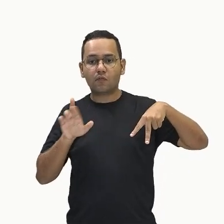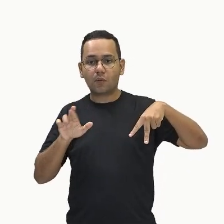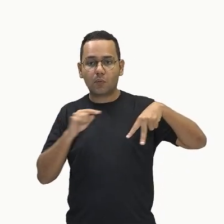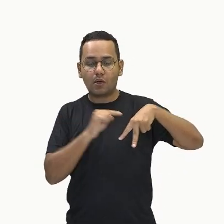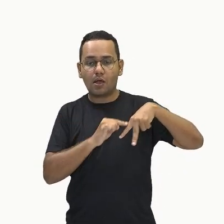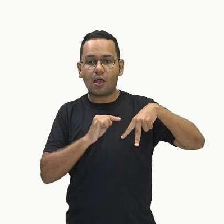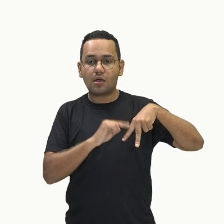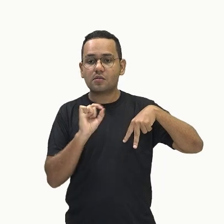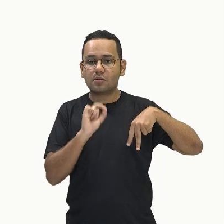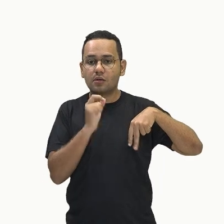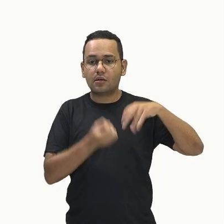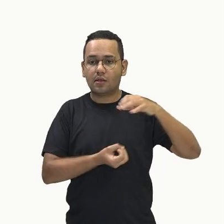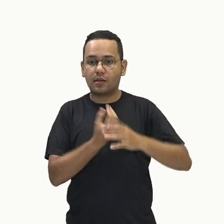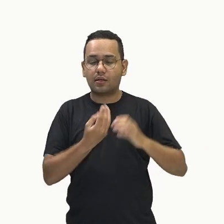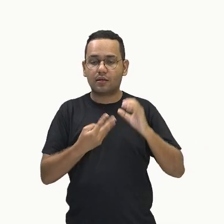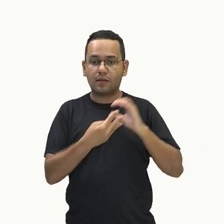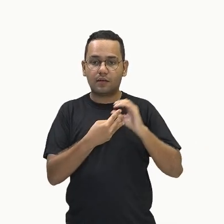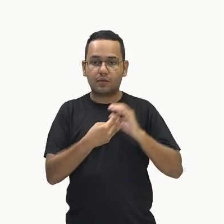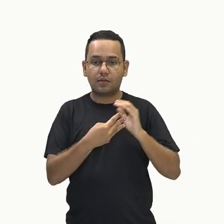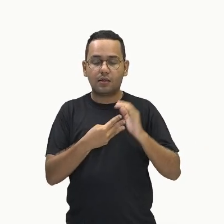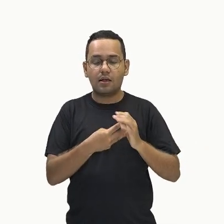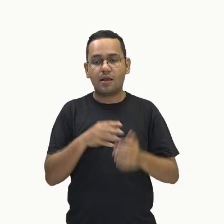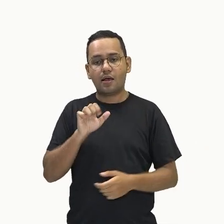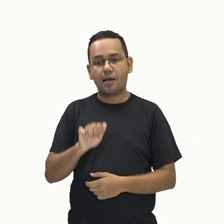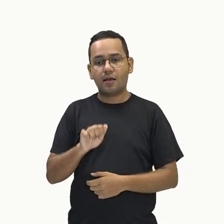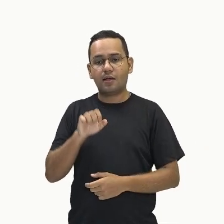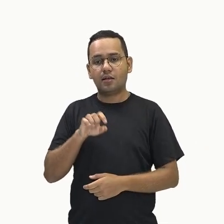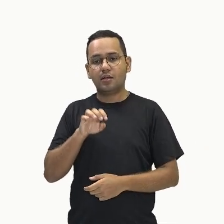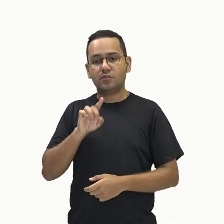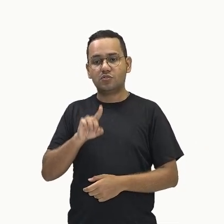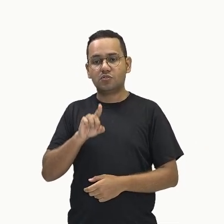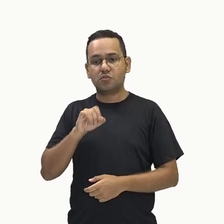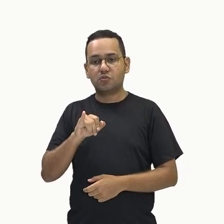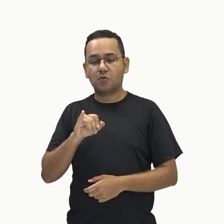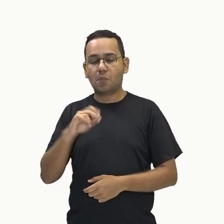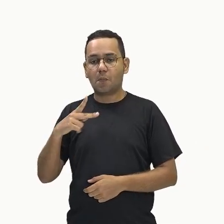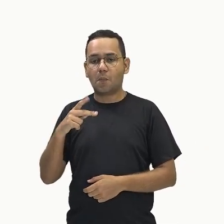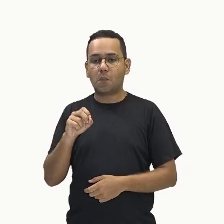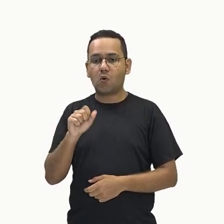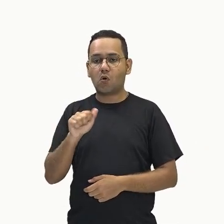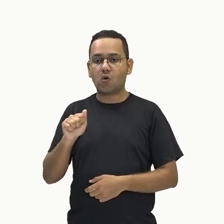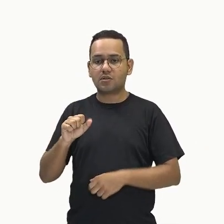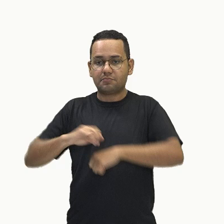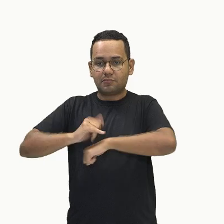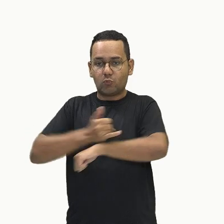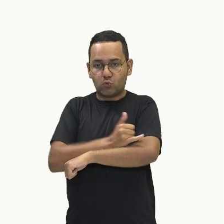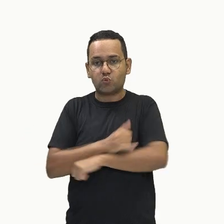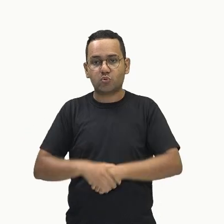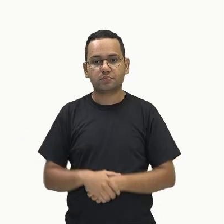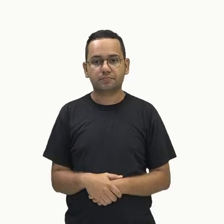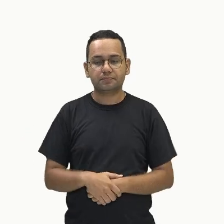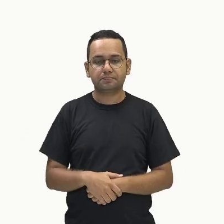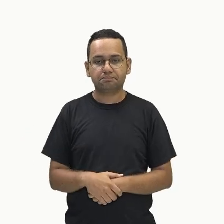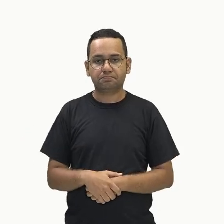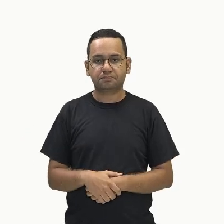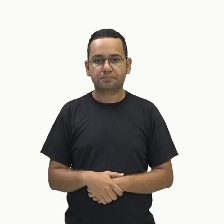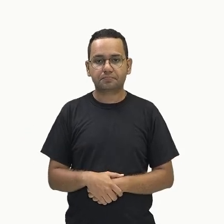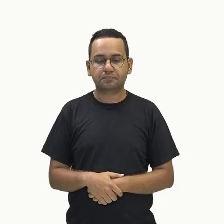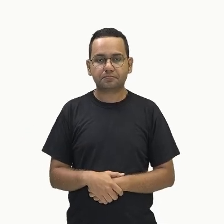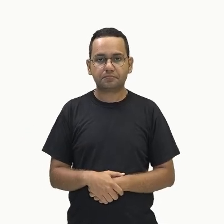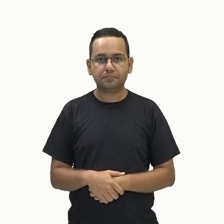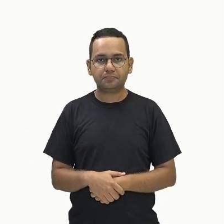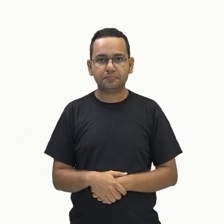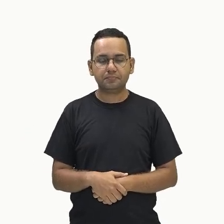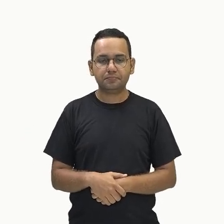nossas células adiposas, que são células de reserva energética, armazenamento de gordura